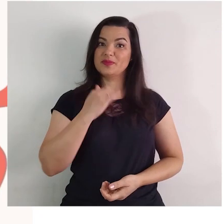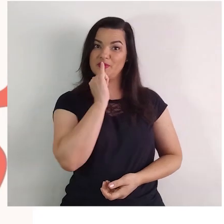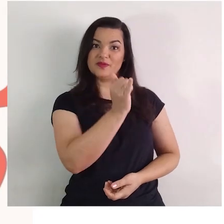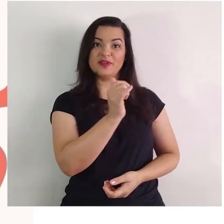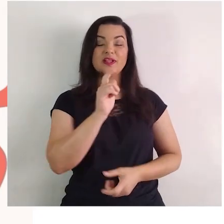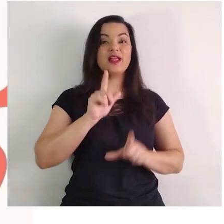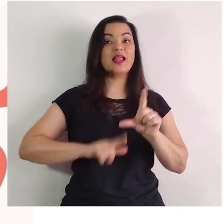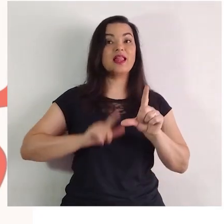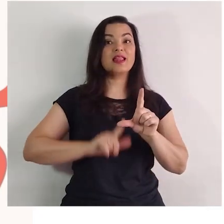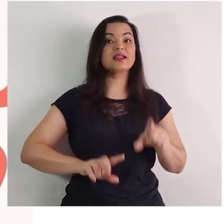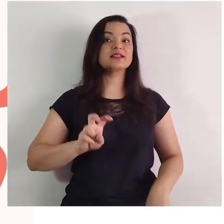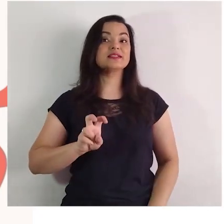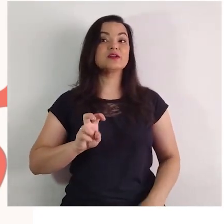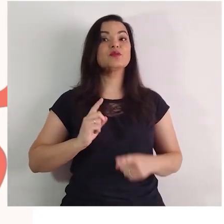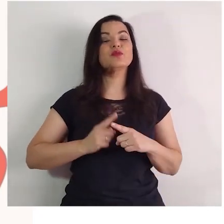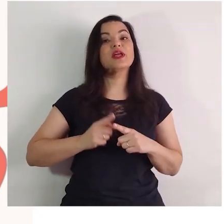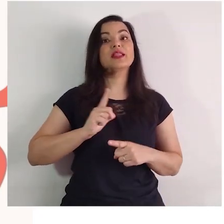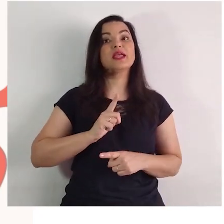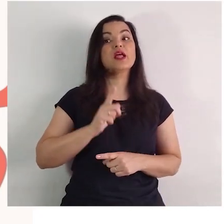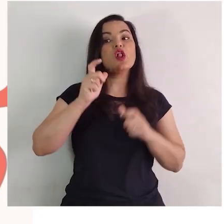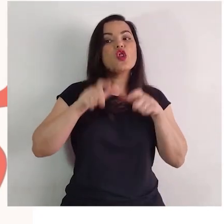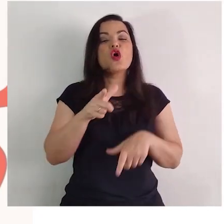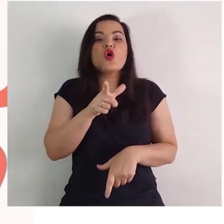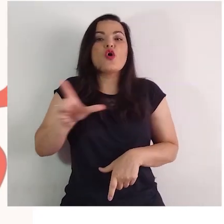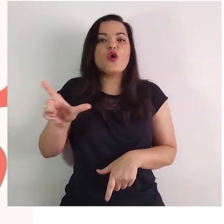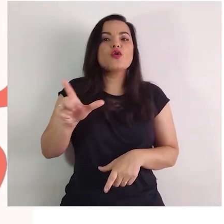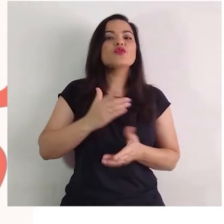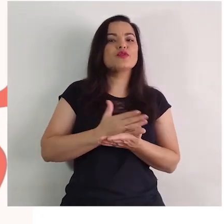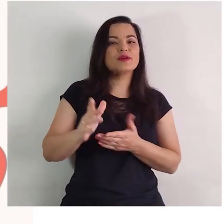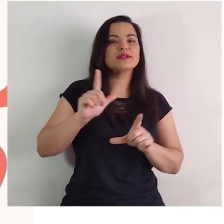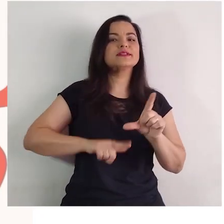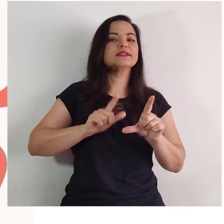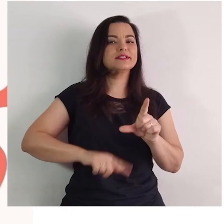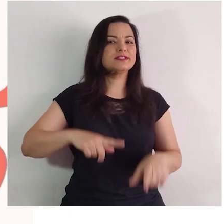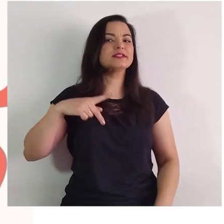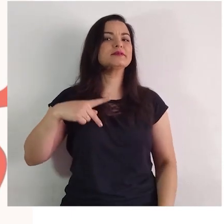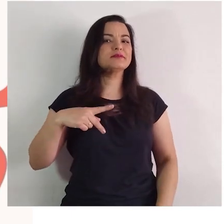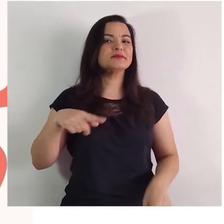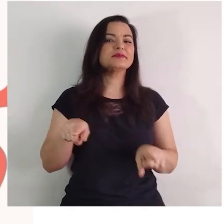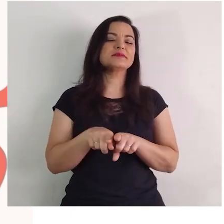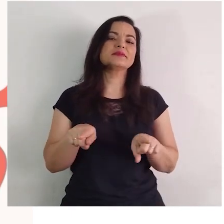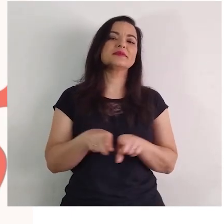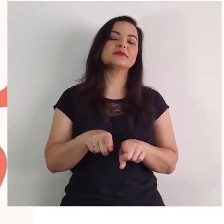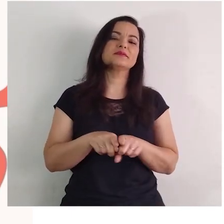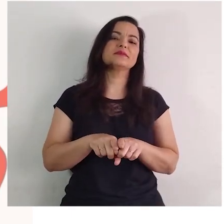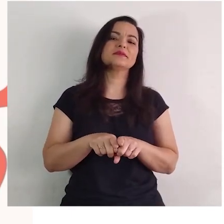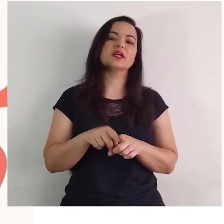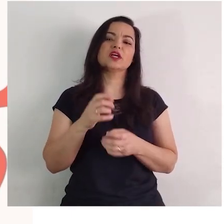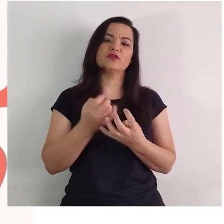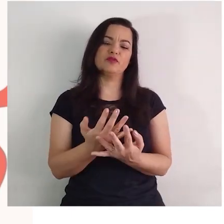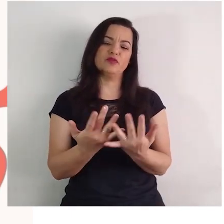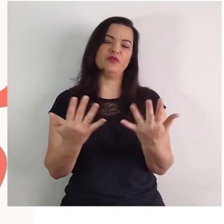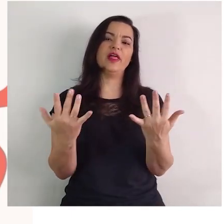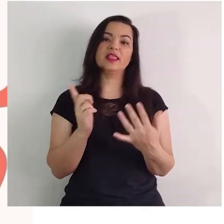Eu falei que tem 5 letras porque também tem um outro lugar que começa com a letra P, que tem uma área verde, mas não é desse